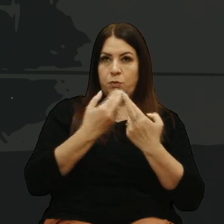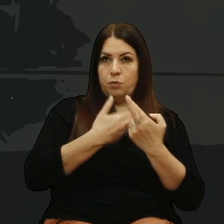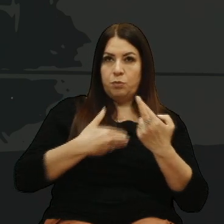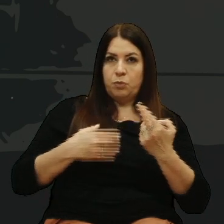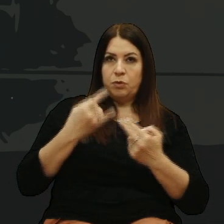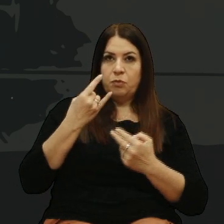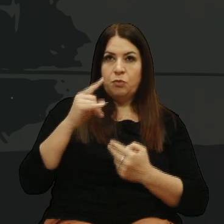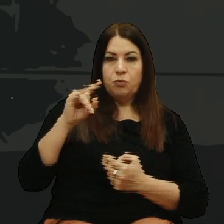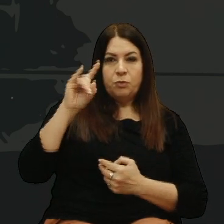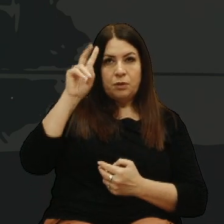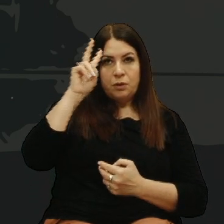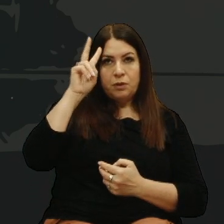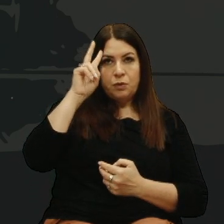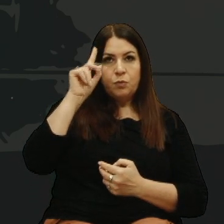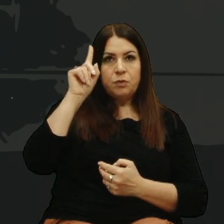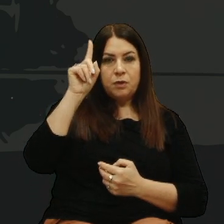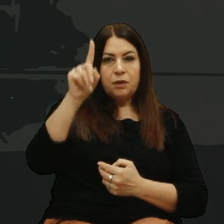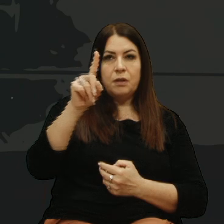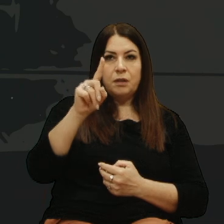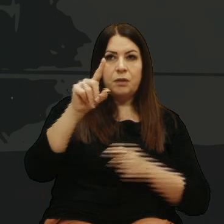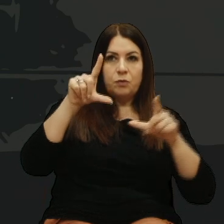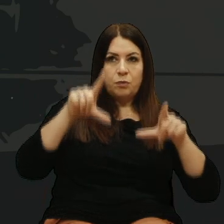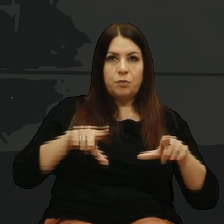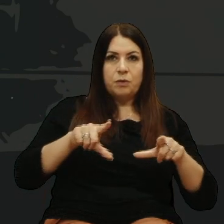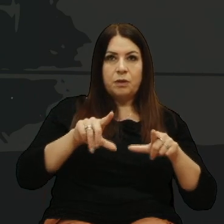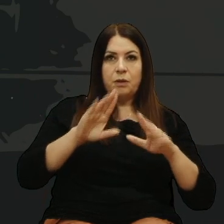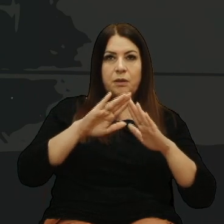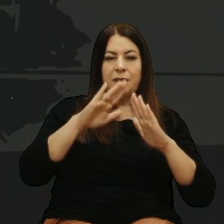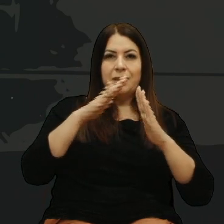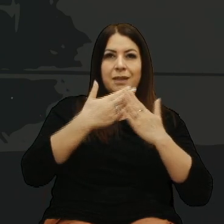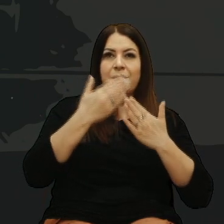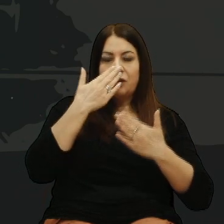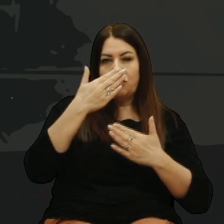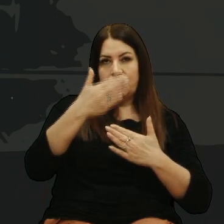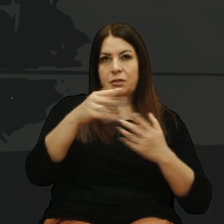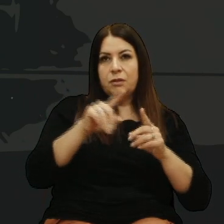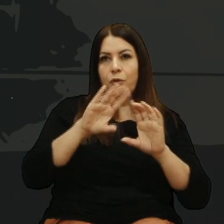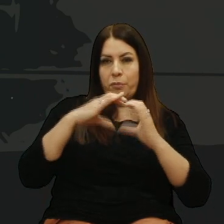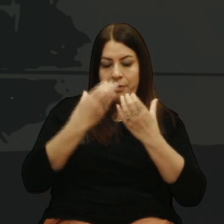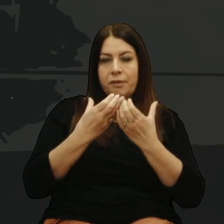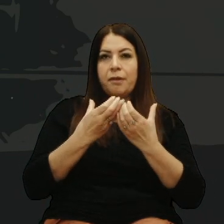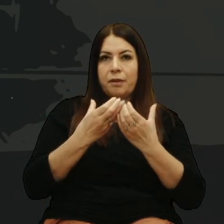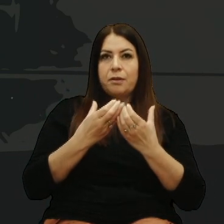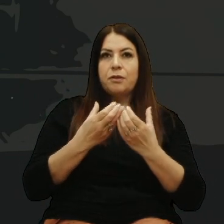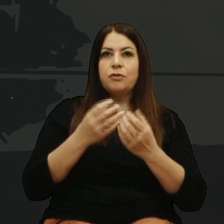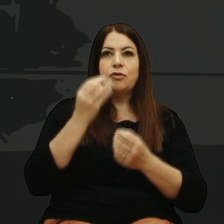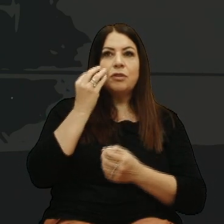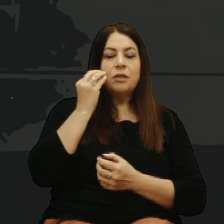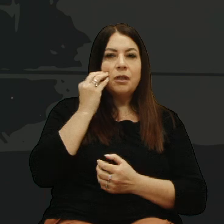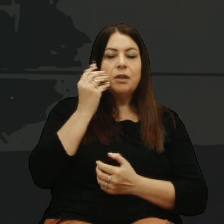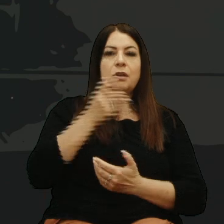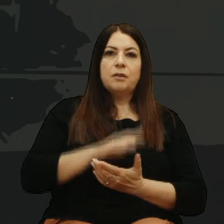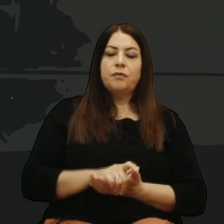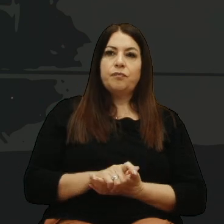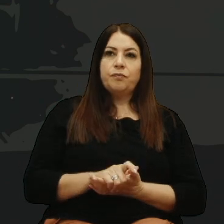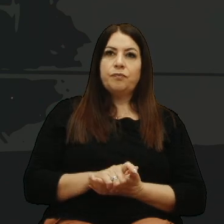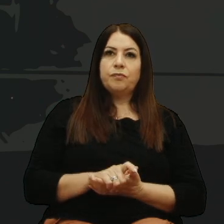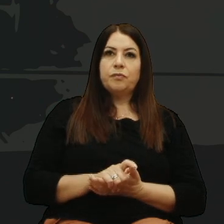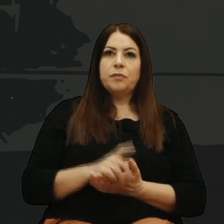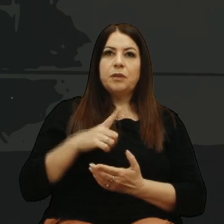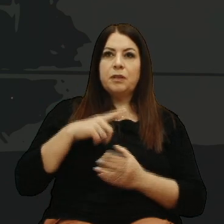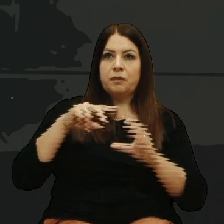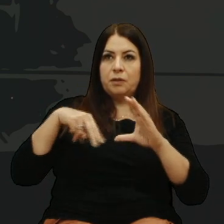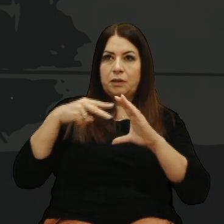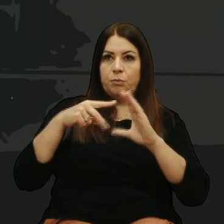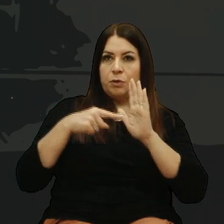última segunda-feira, lá no Salão Paroquial da nossa comunidade de Anarec, onde que a TV Câmara